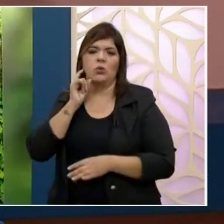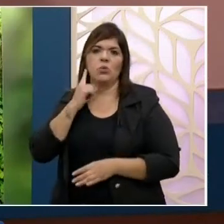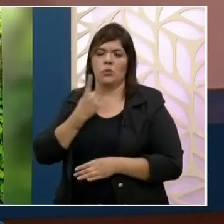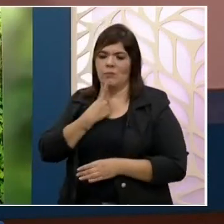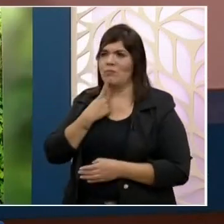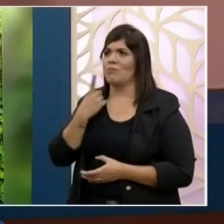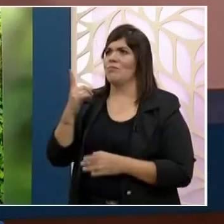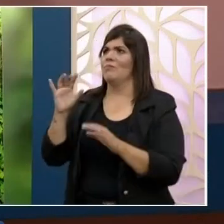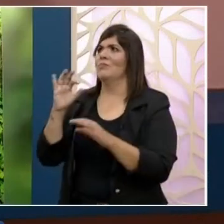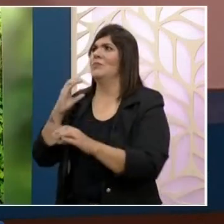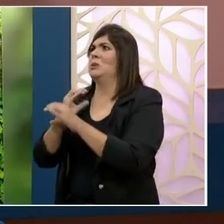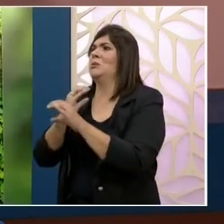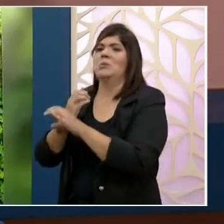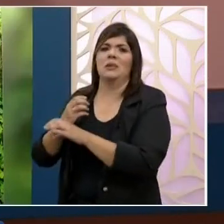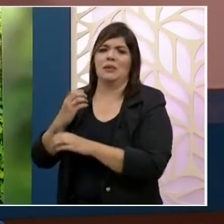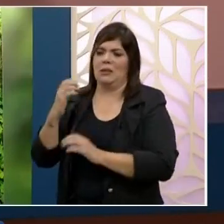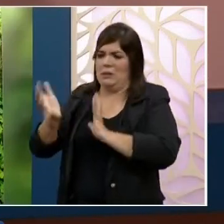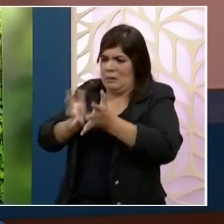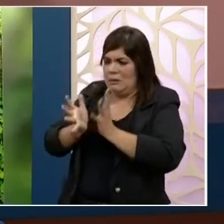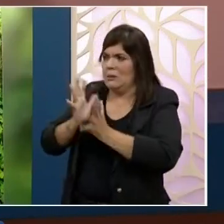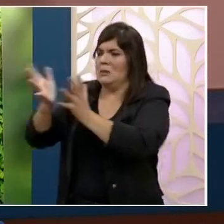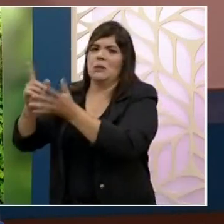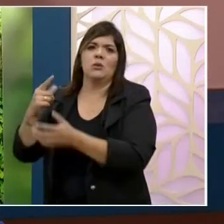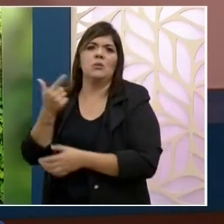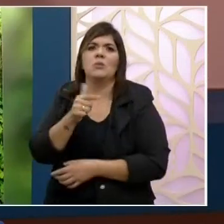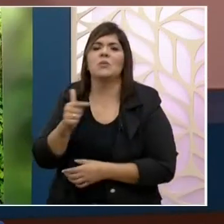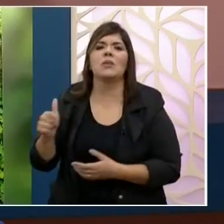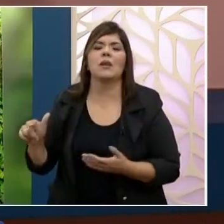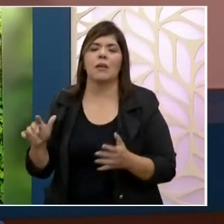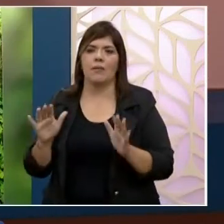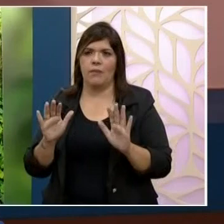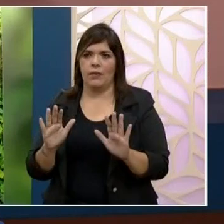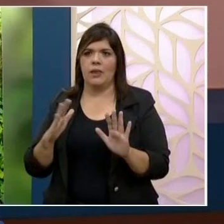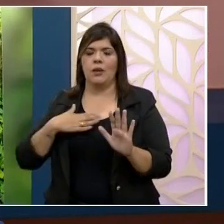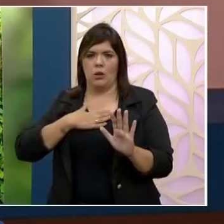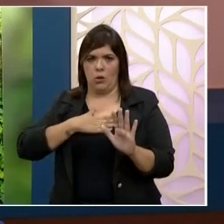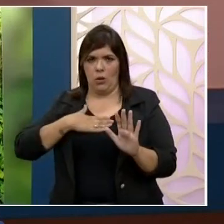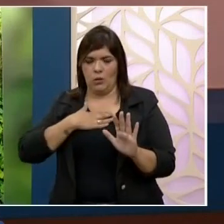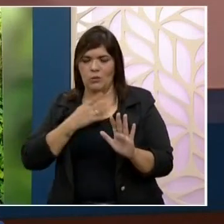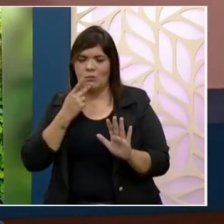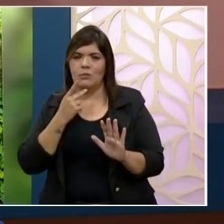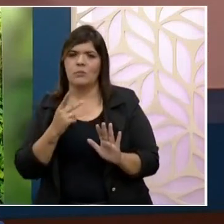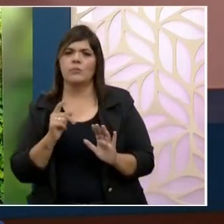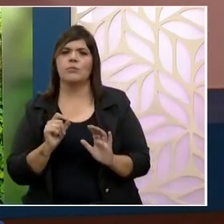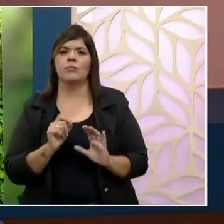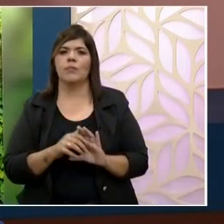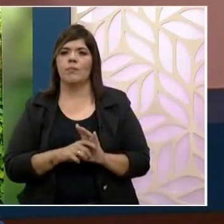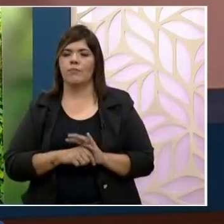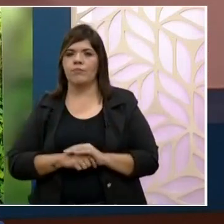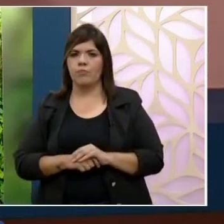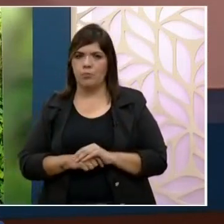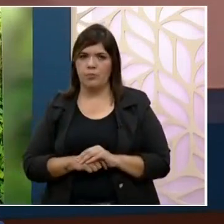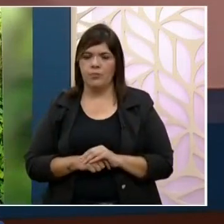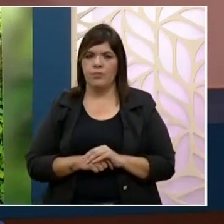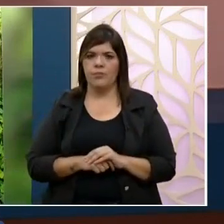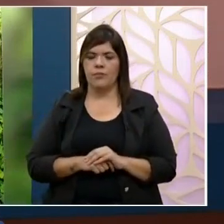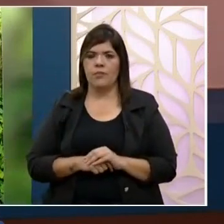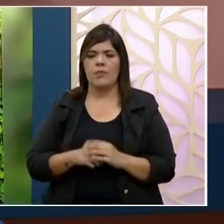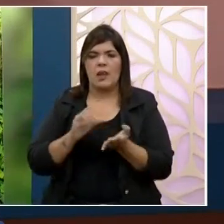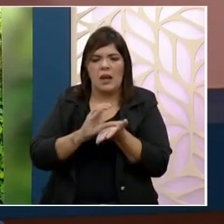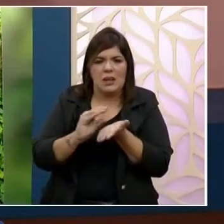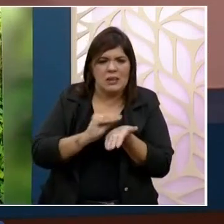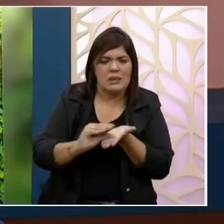consegue entender a especificidade, porque, ó, uma coisa que eu gosto muito de falar, né, na questão